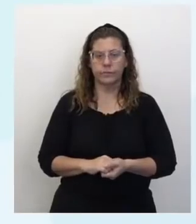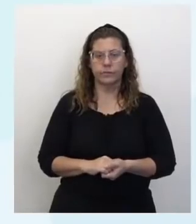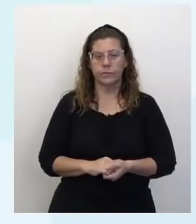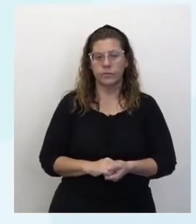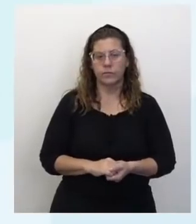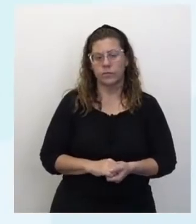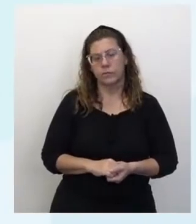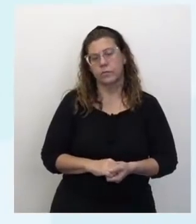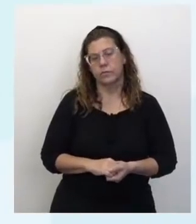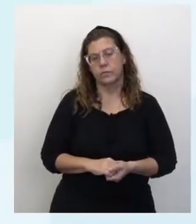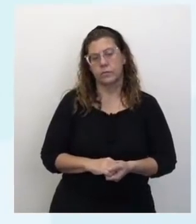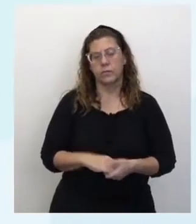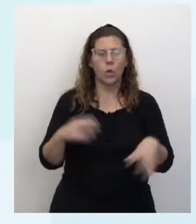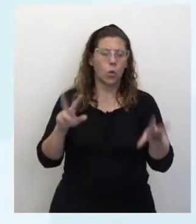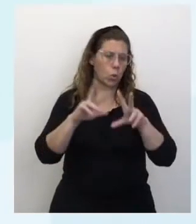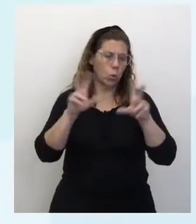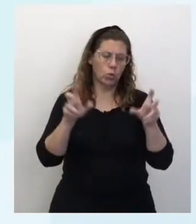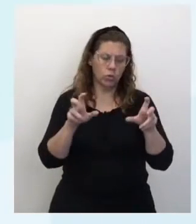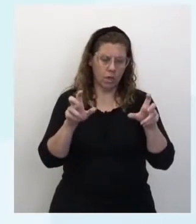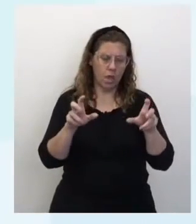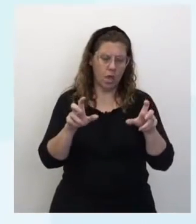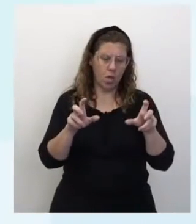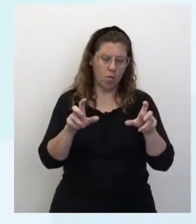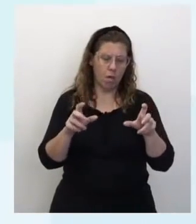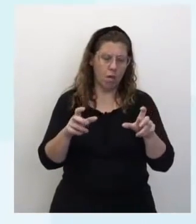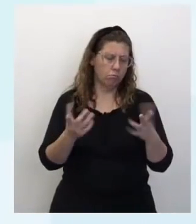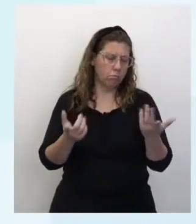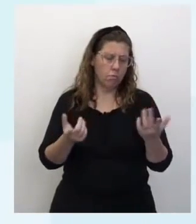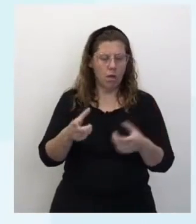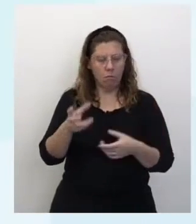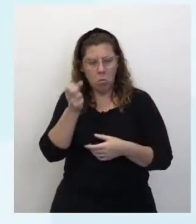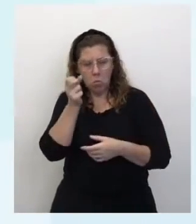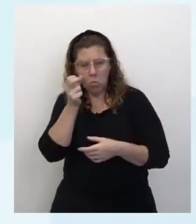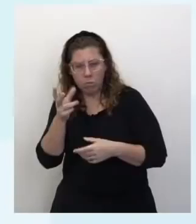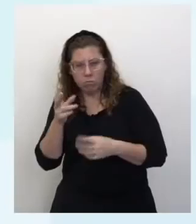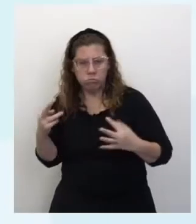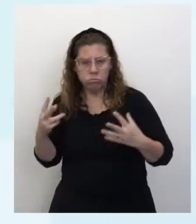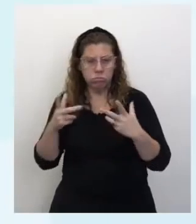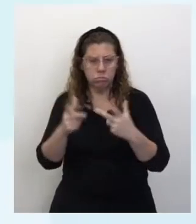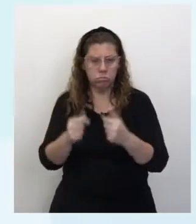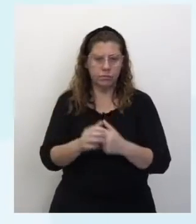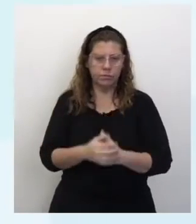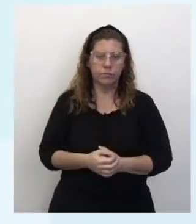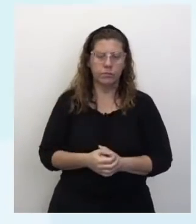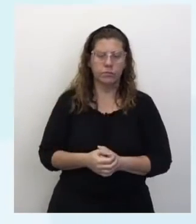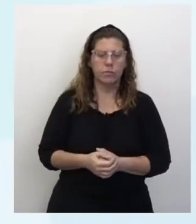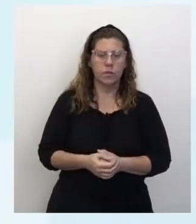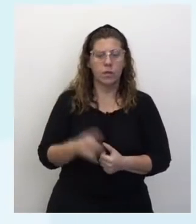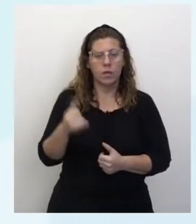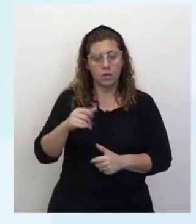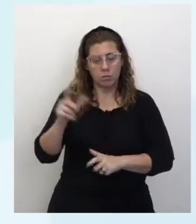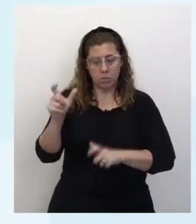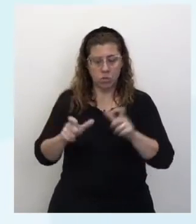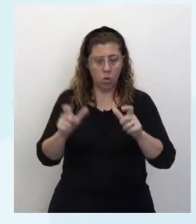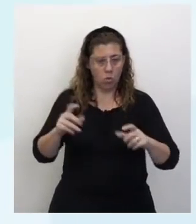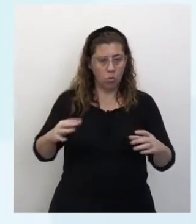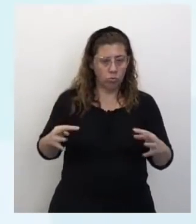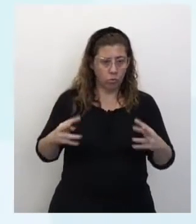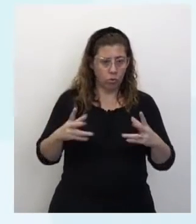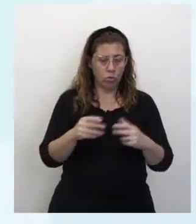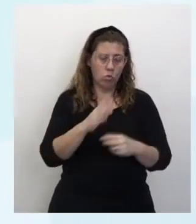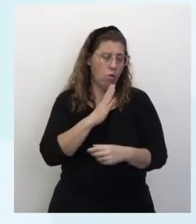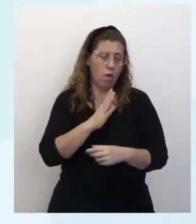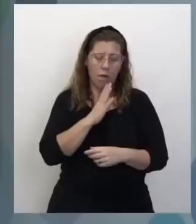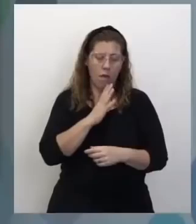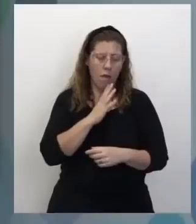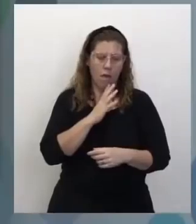interest. O tema deve ser de um interesse coletivo. Então, olha só, então, se as pessoas, né, se todo mundo, as pessoas não